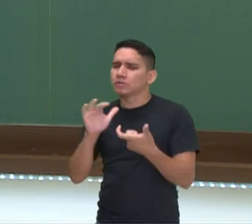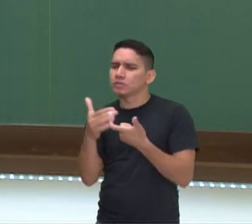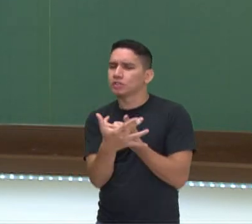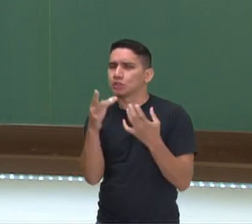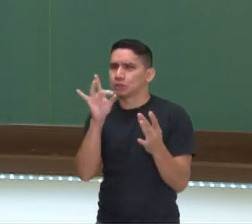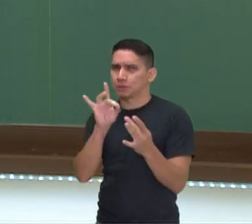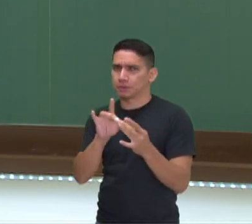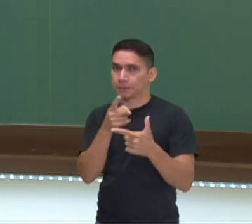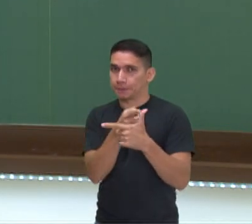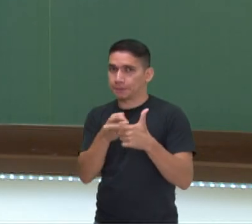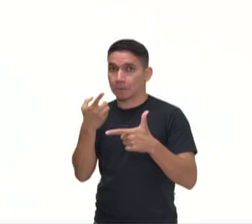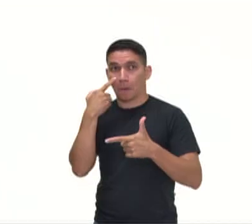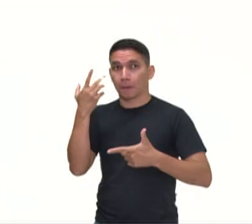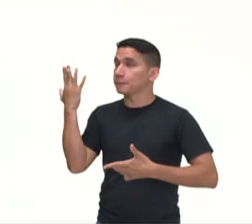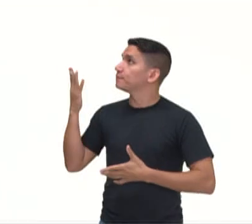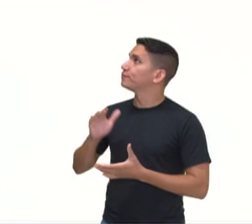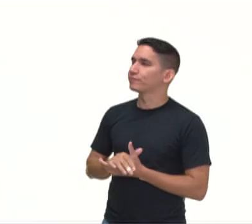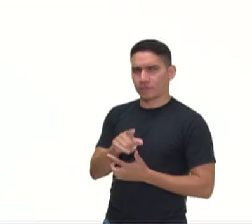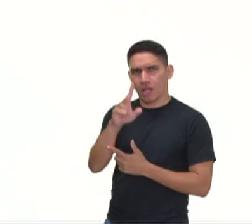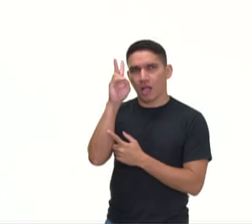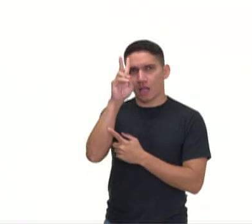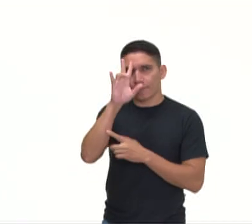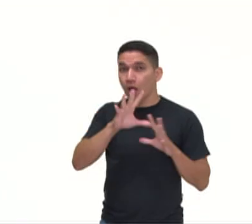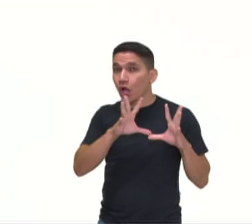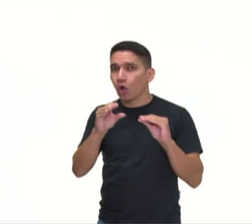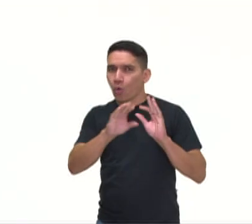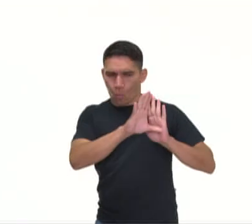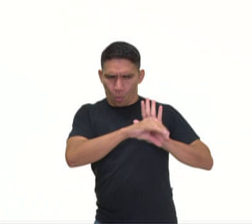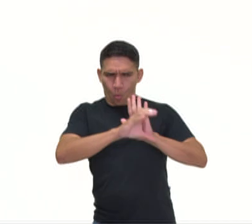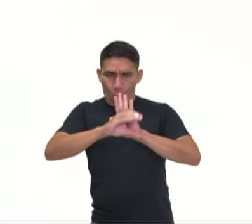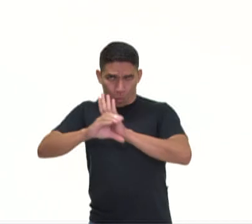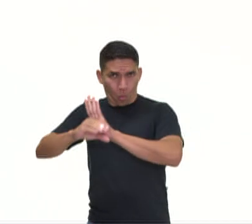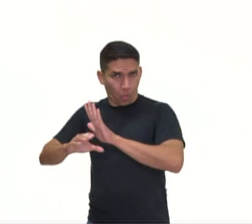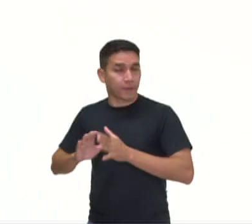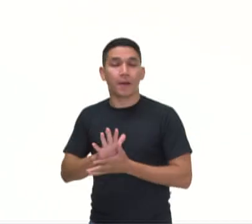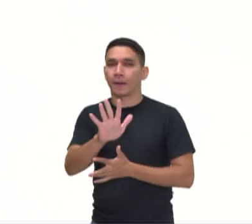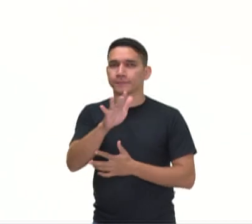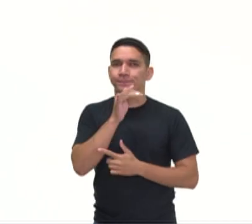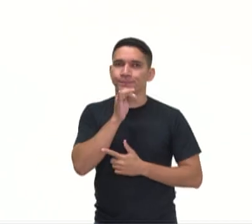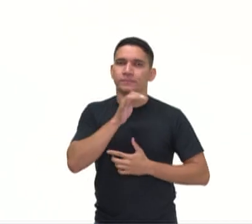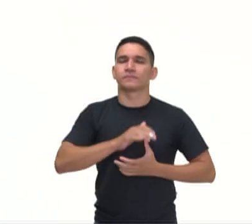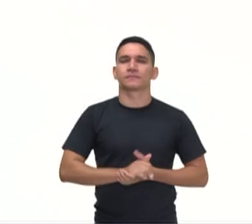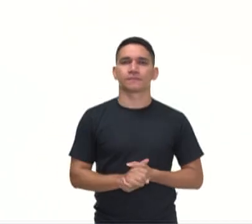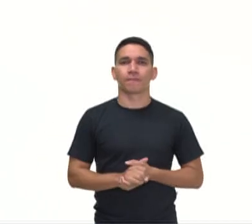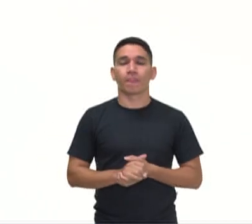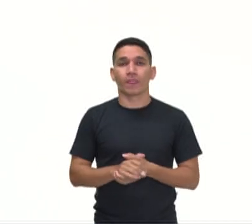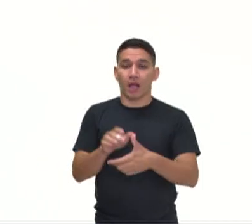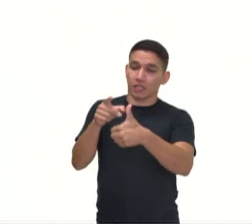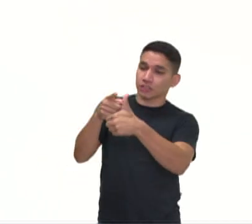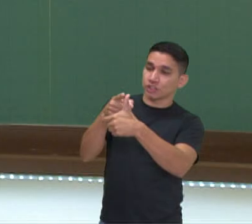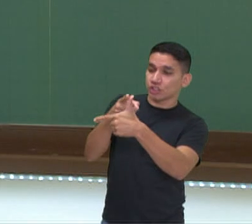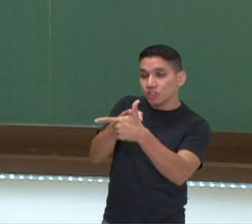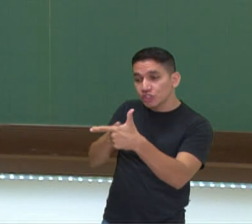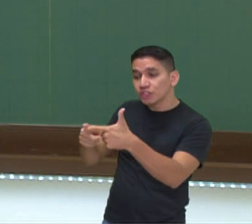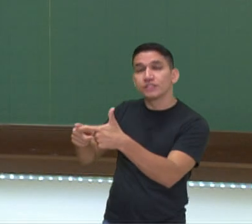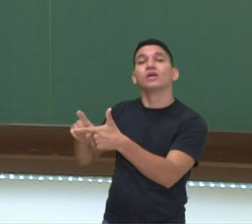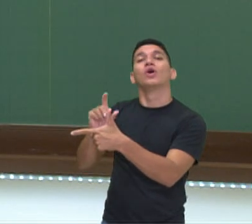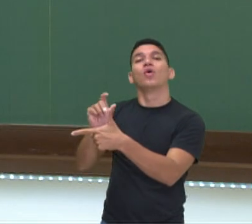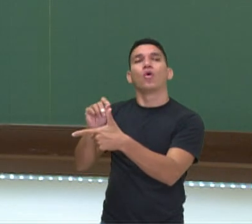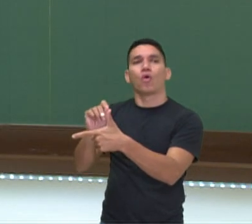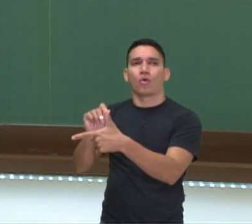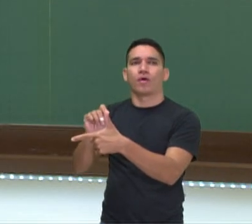divisão Olha lá você lembra de todos os conceitos Por exemplo quando a gente tem uma divisão